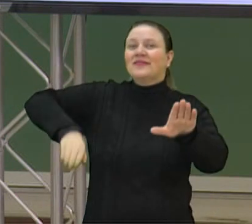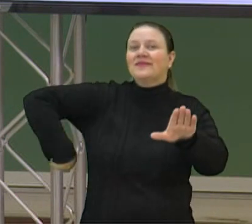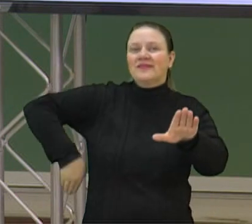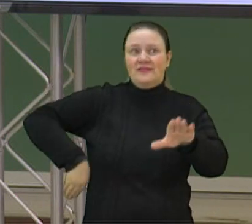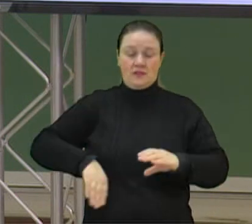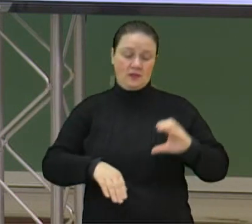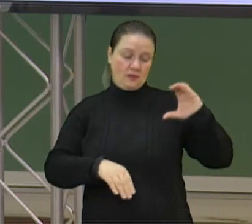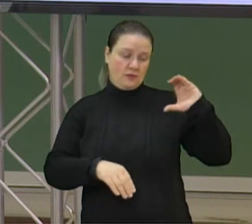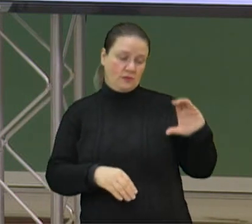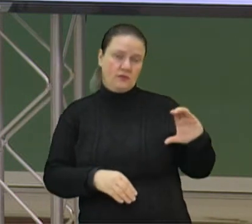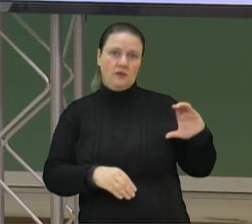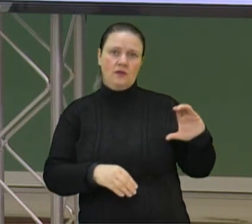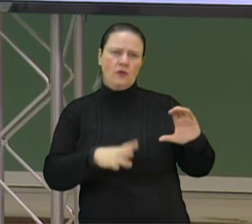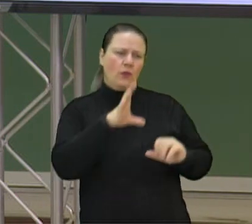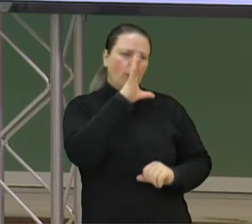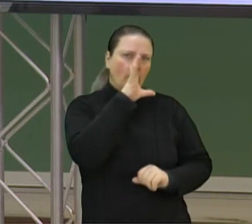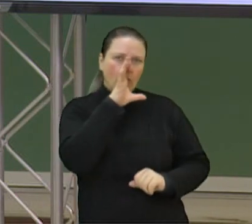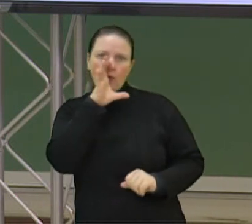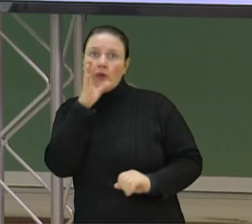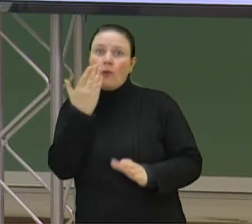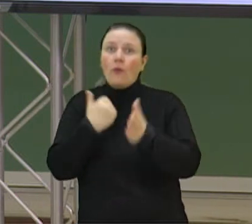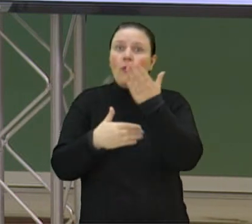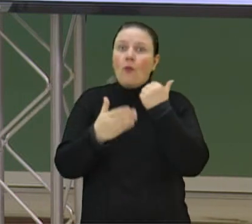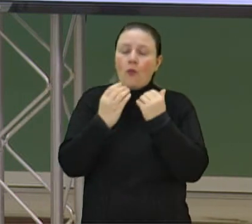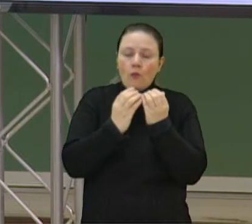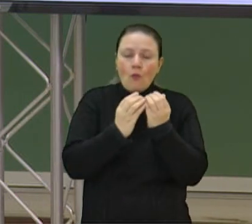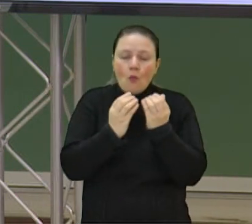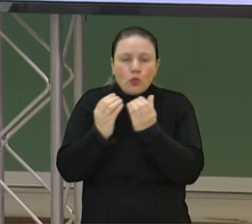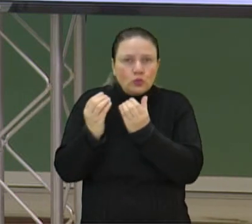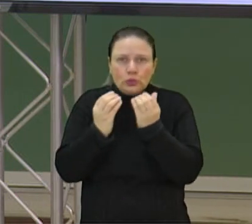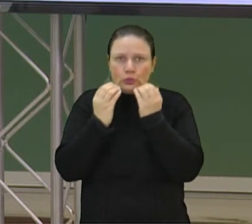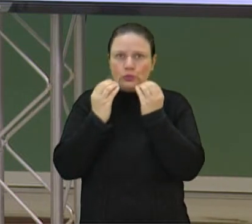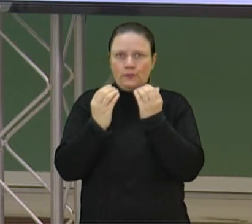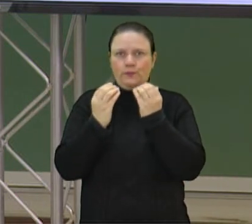fascina comer tortillas. Então,